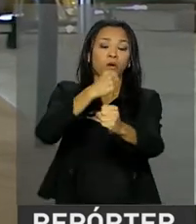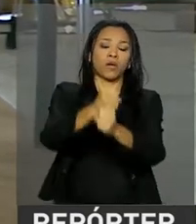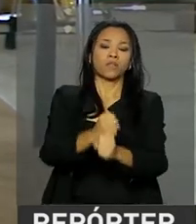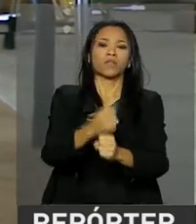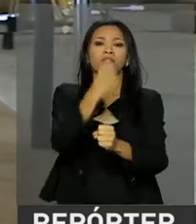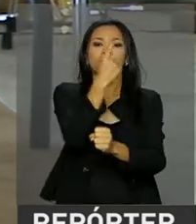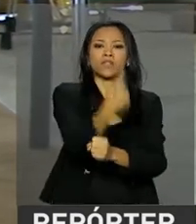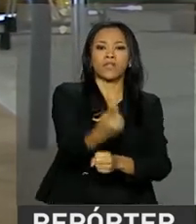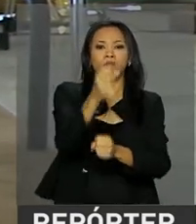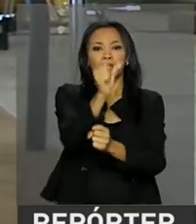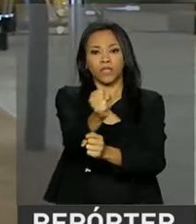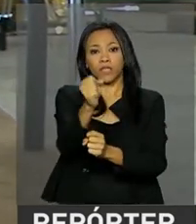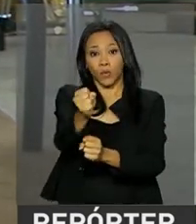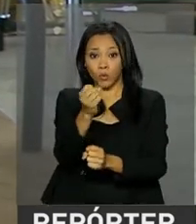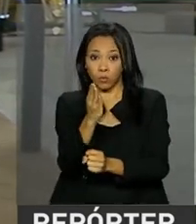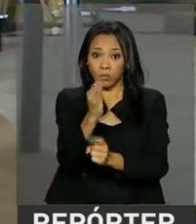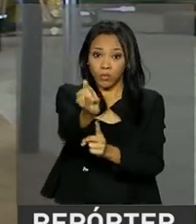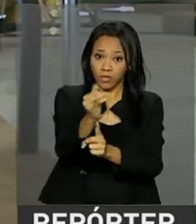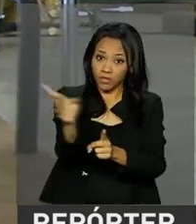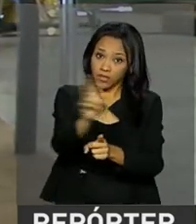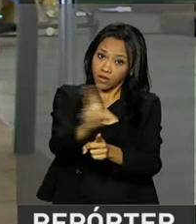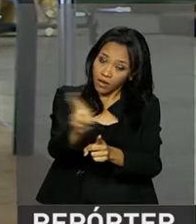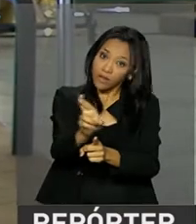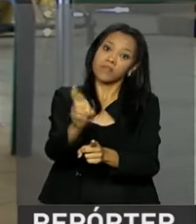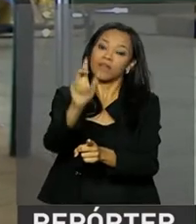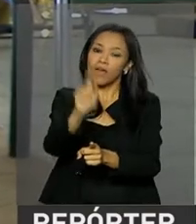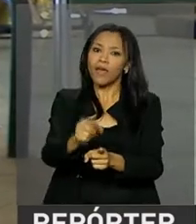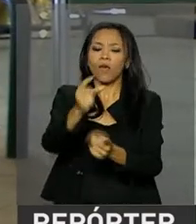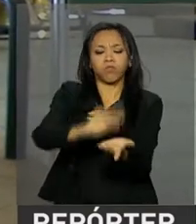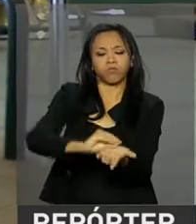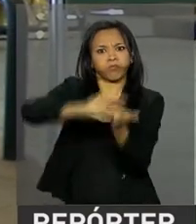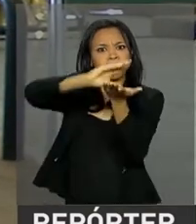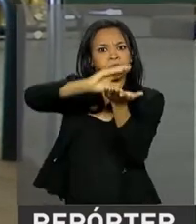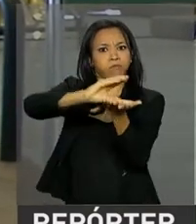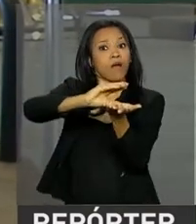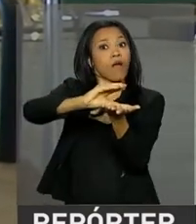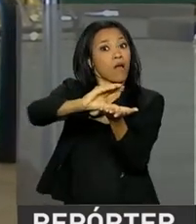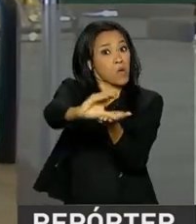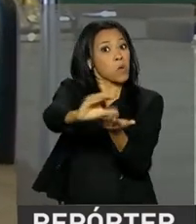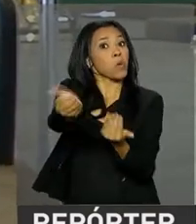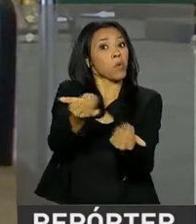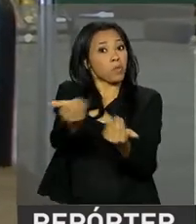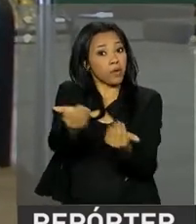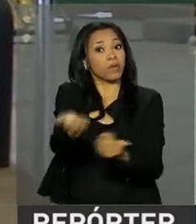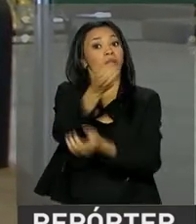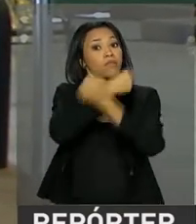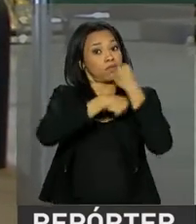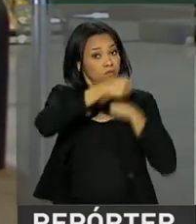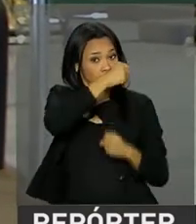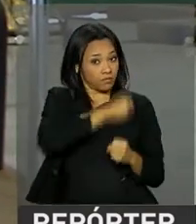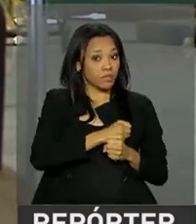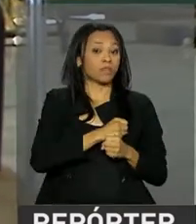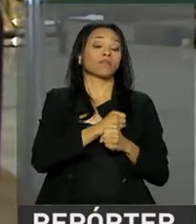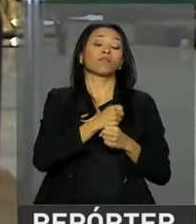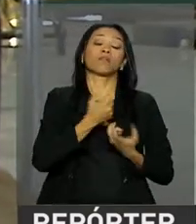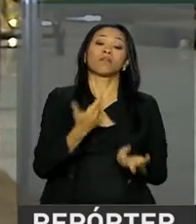de 188 bilhões de reais, um montante maior que do Plano Agrícola e Pecuário